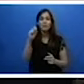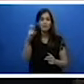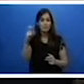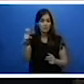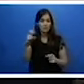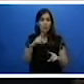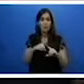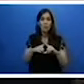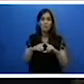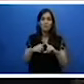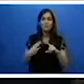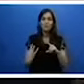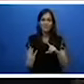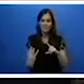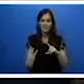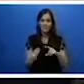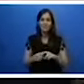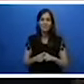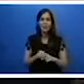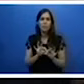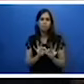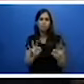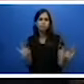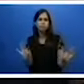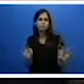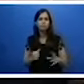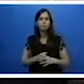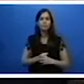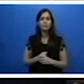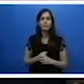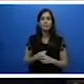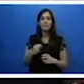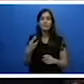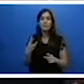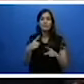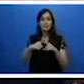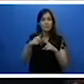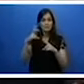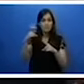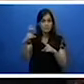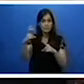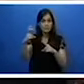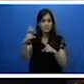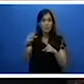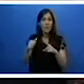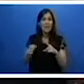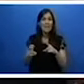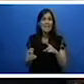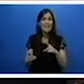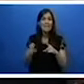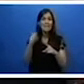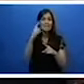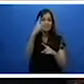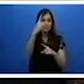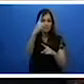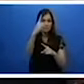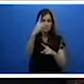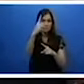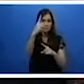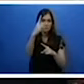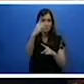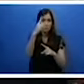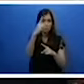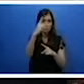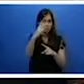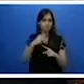185 que multiplica 3. Passo o traço e vamos lá. 3 vezes 5, 15. Eu preciso reservar esse